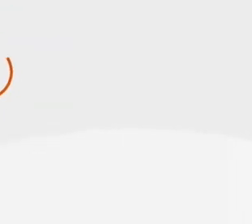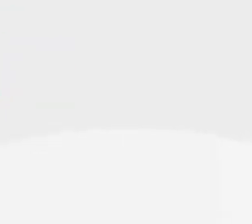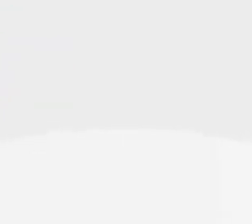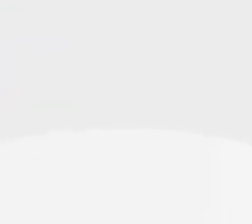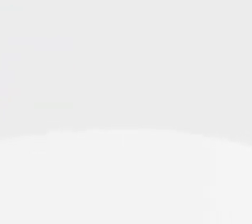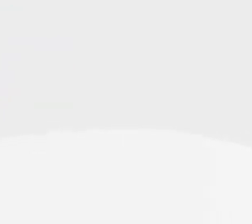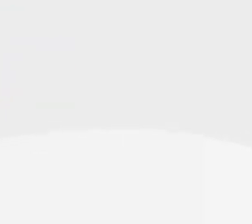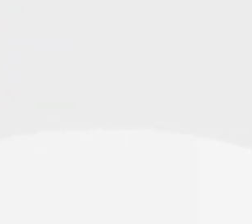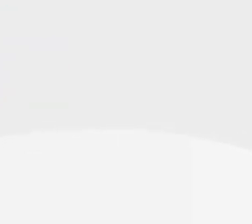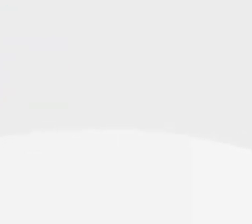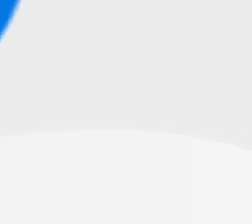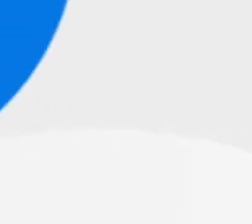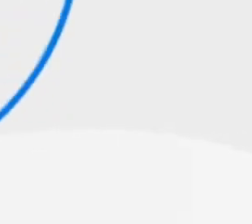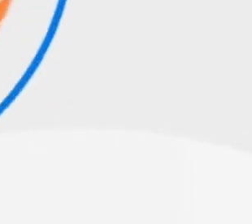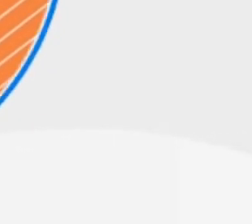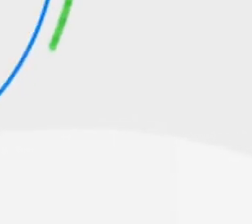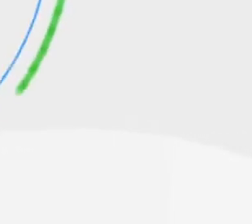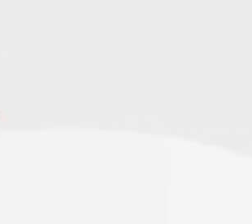Música